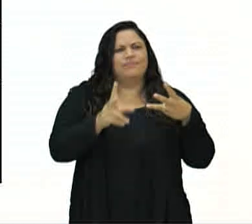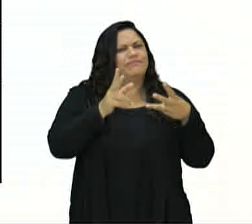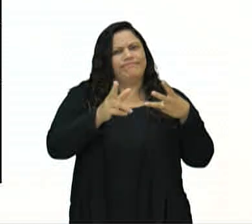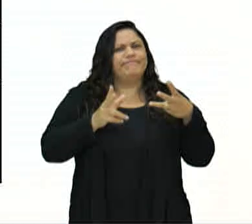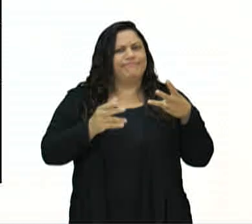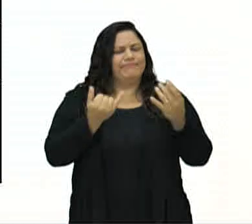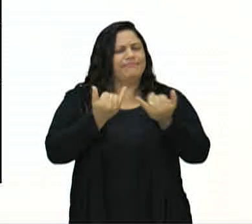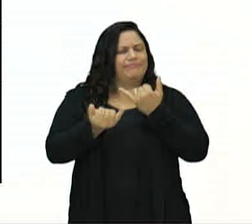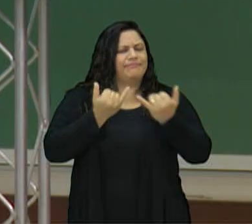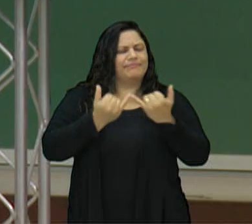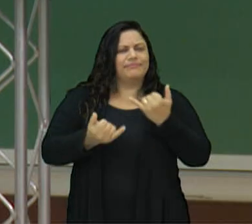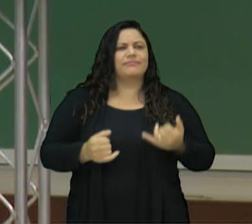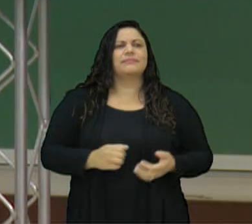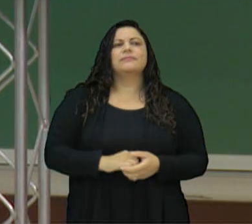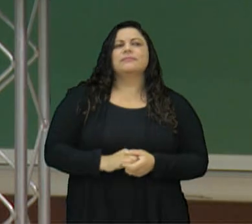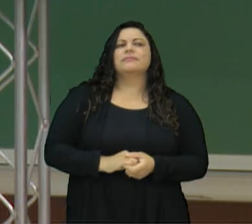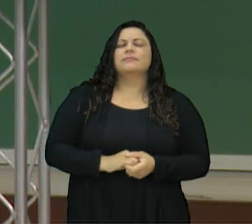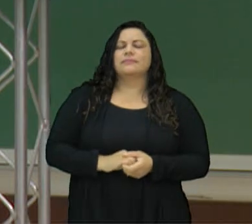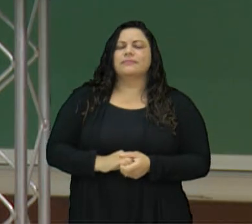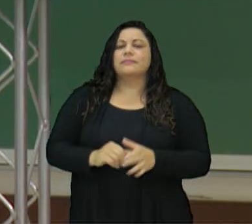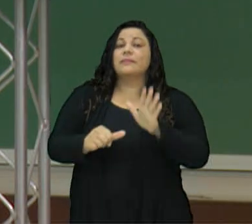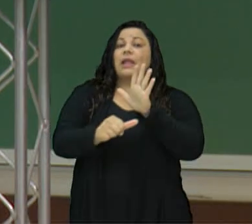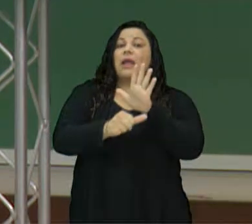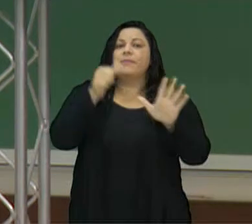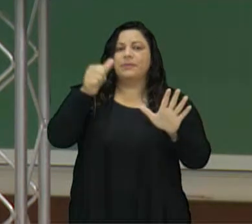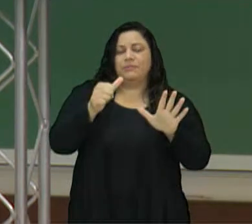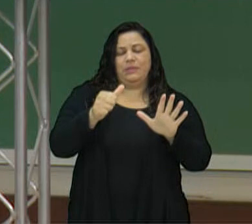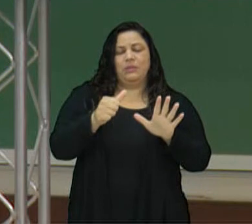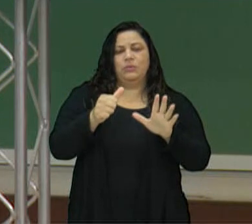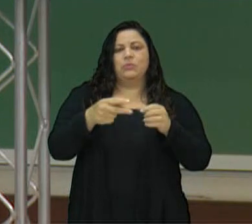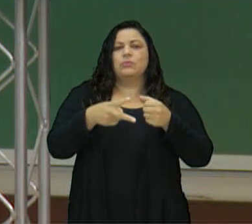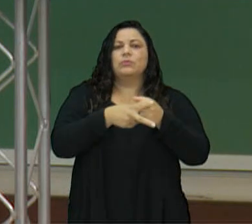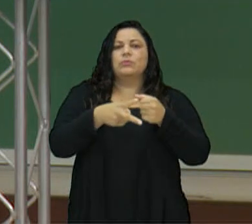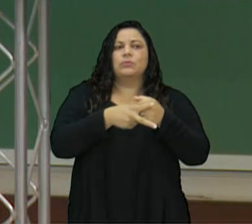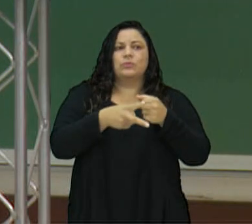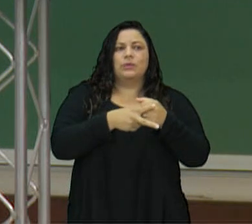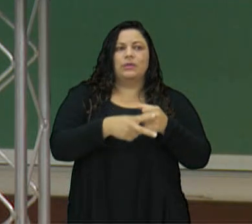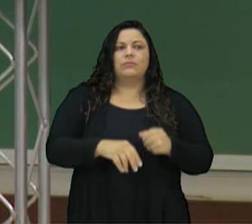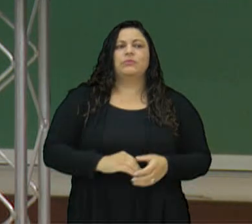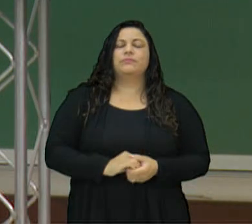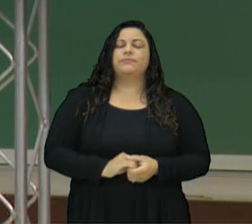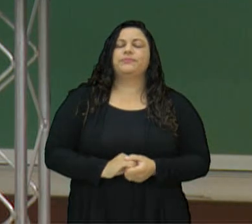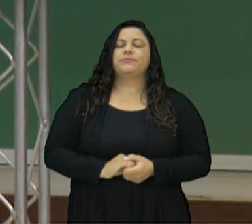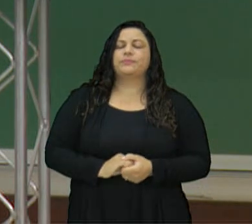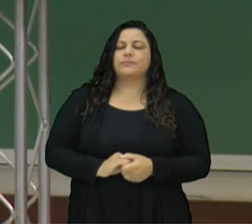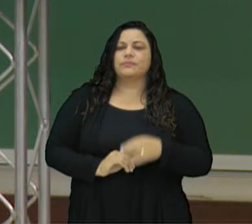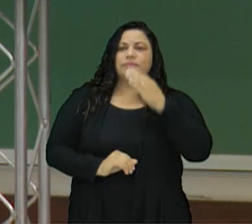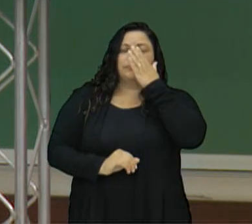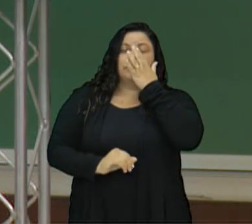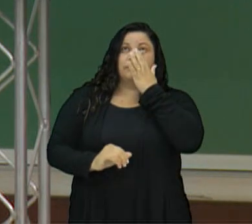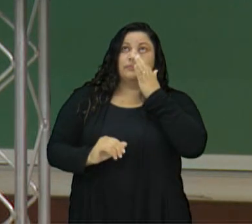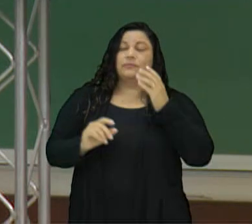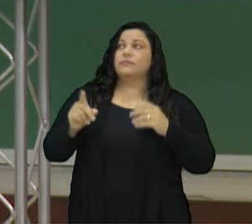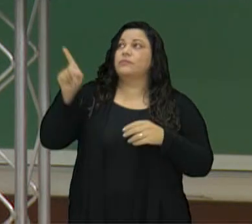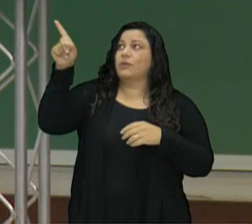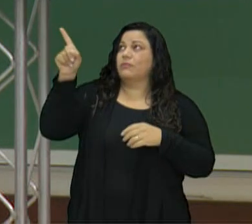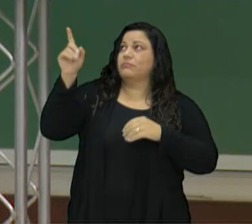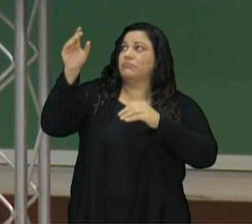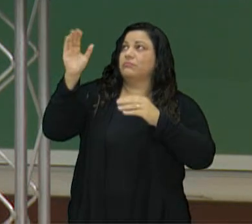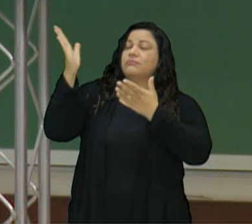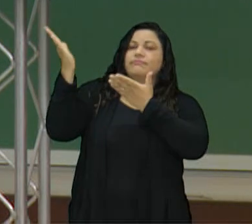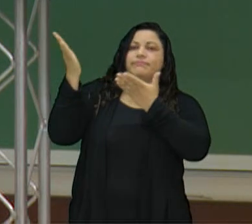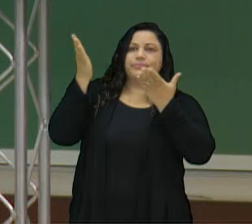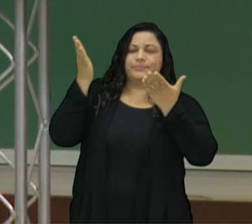conjugação do verbo alquilar. Então fica assim: yo alquilo, tu alquilas,